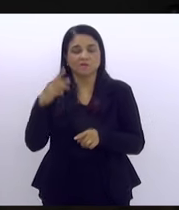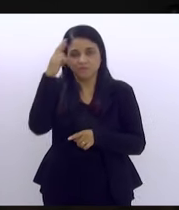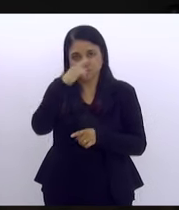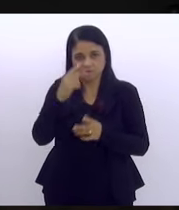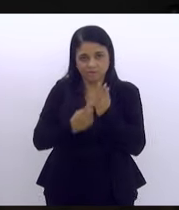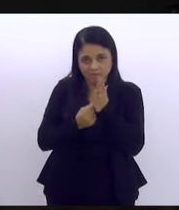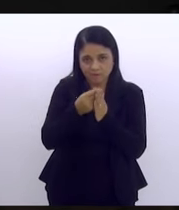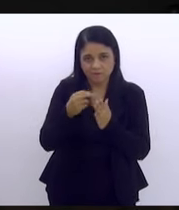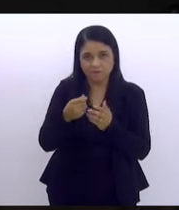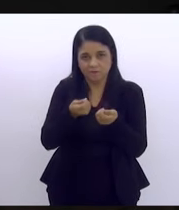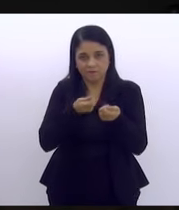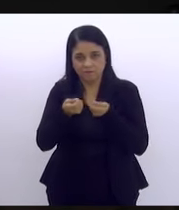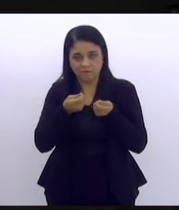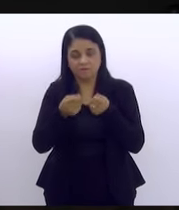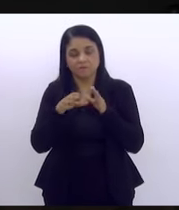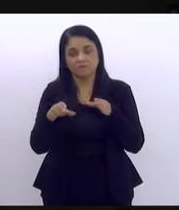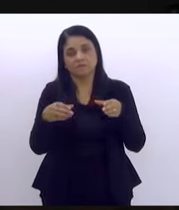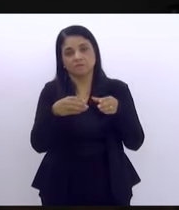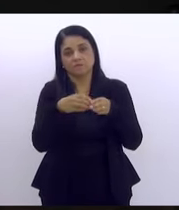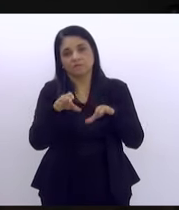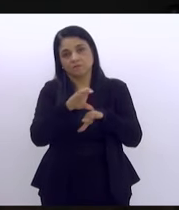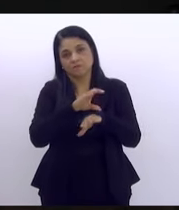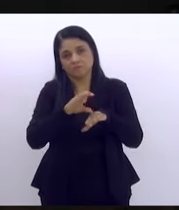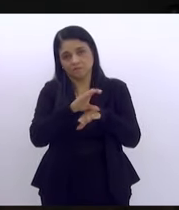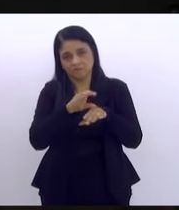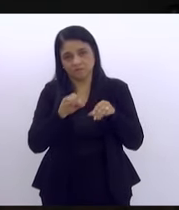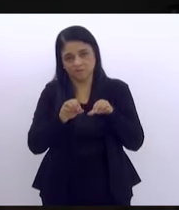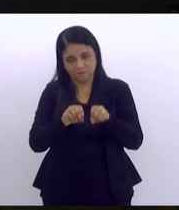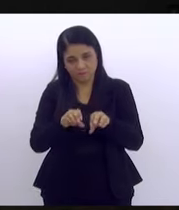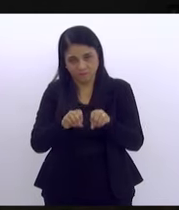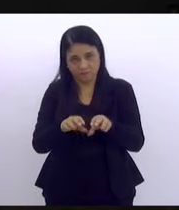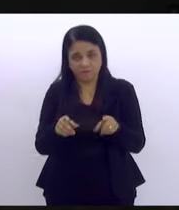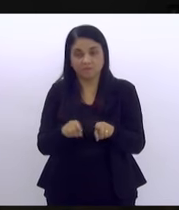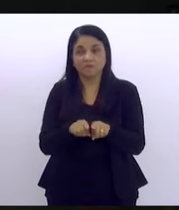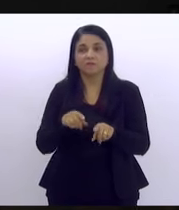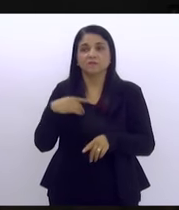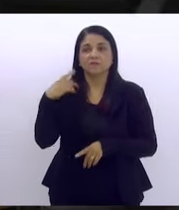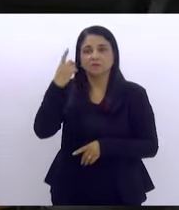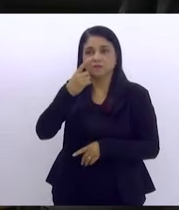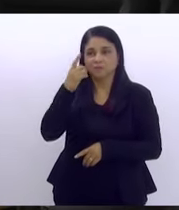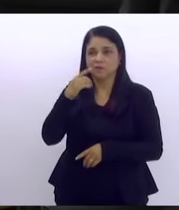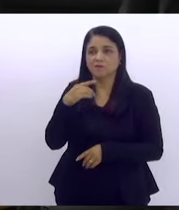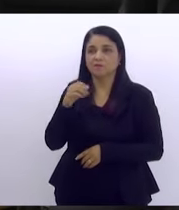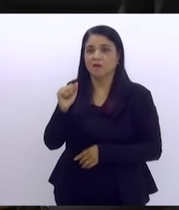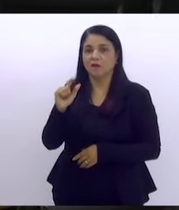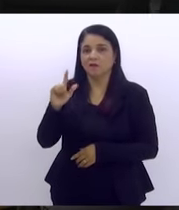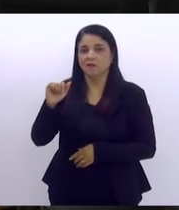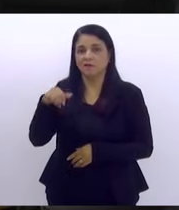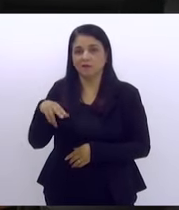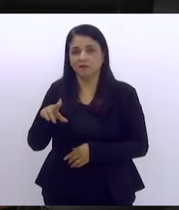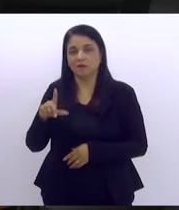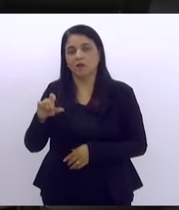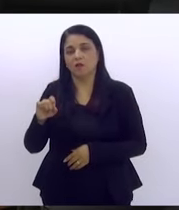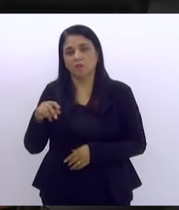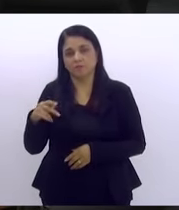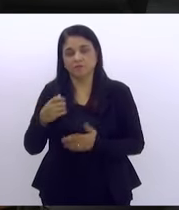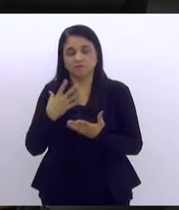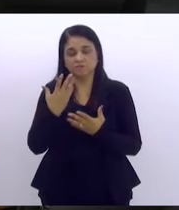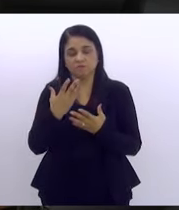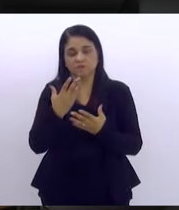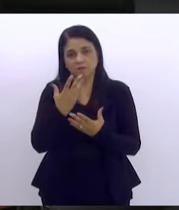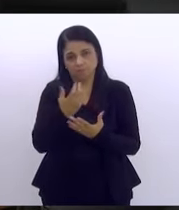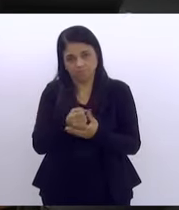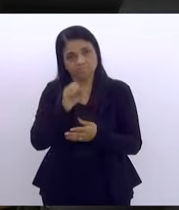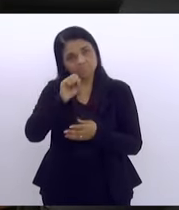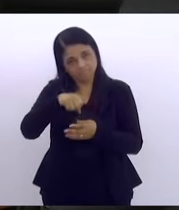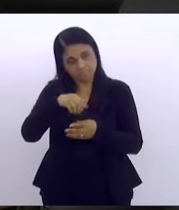e controle. Para emitir parecer pela Comissão de Educação, deputado Alan Lopes. Favorável com emendas.